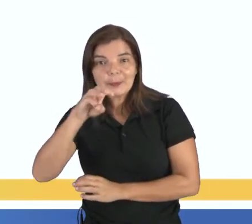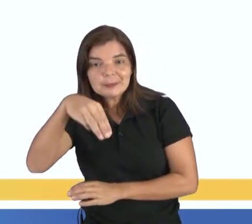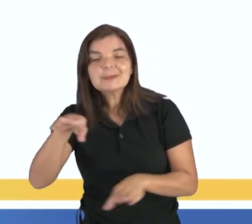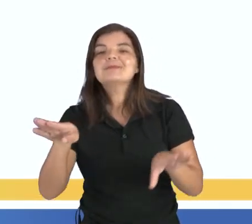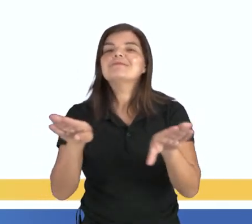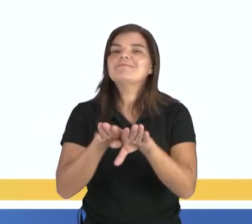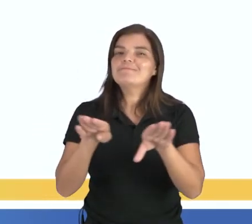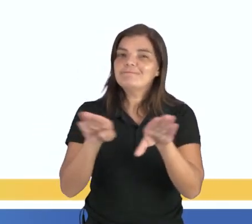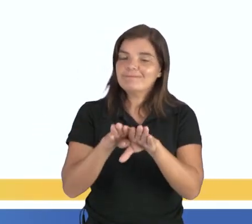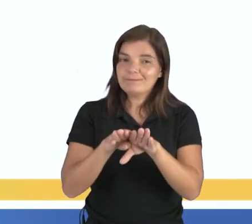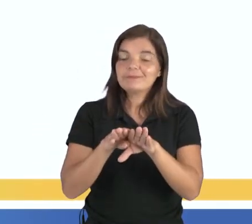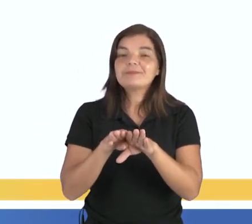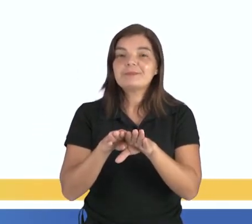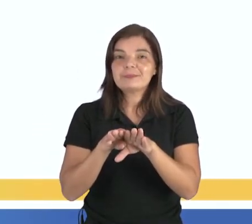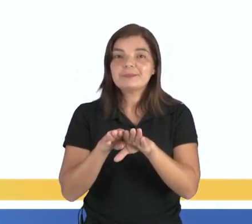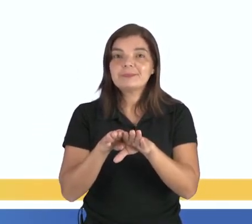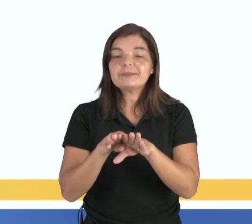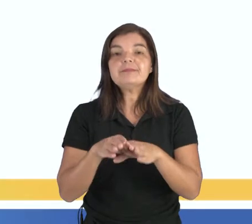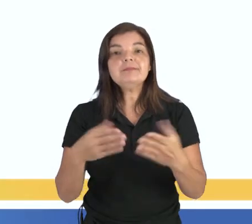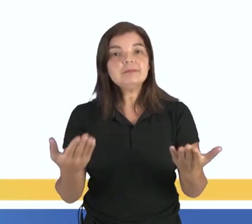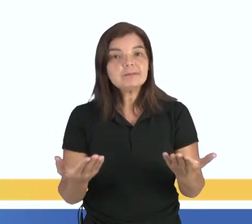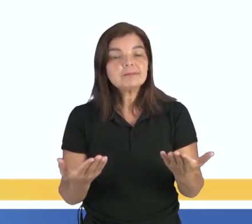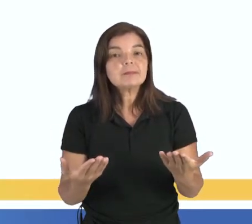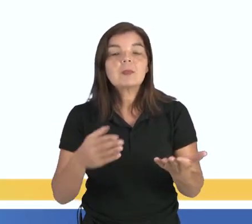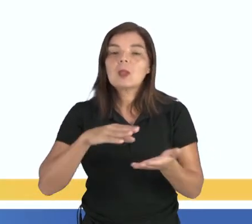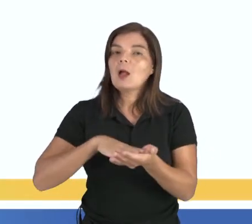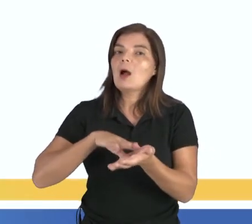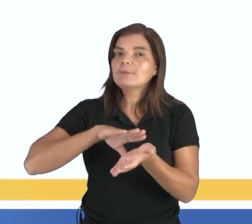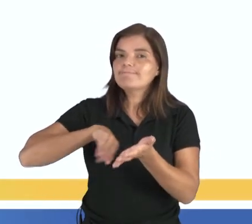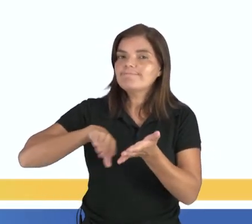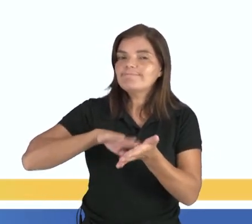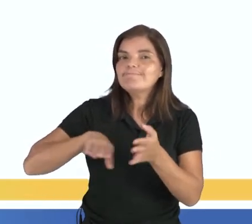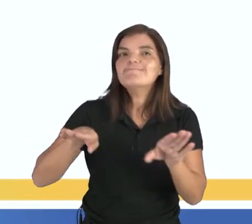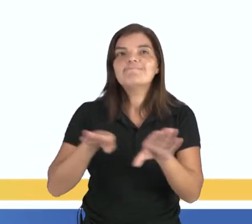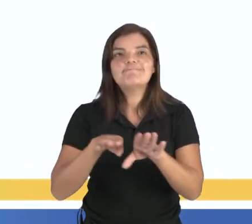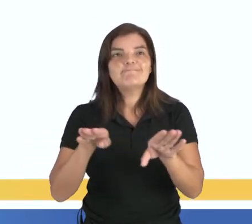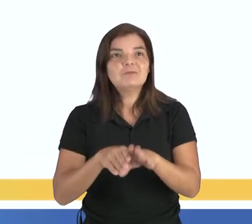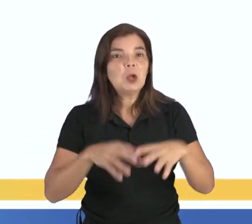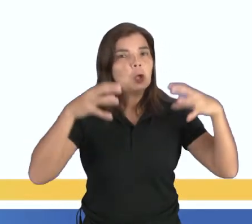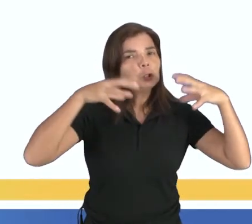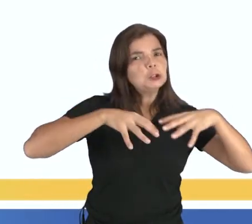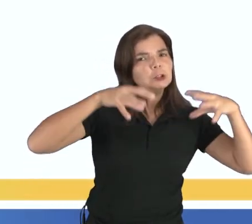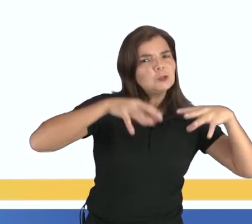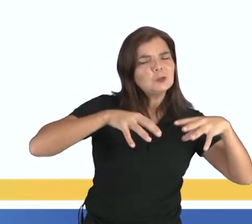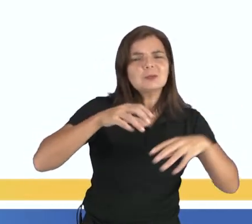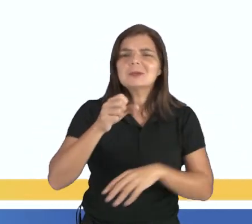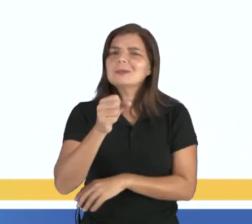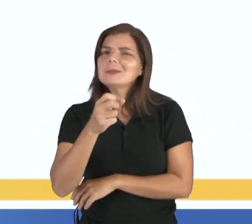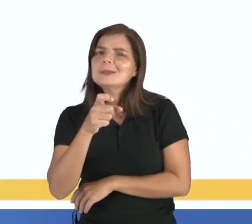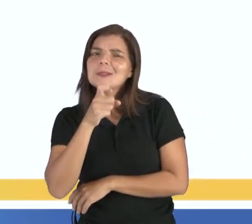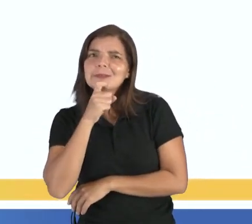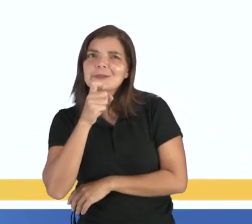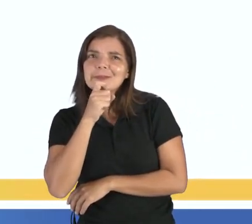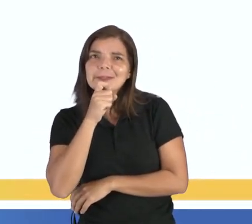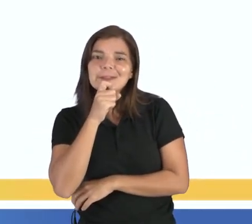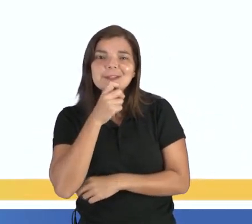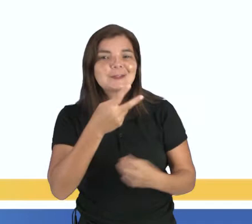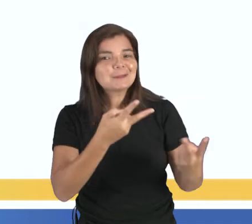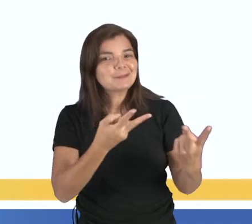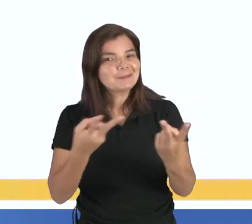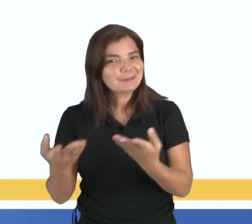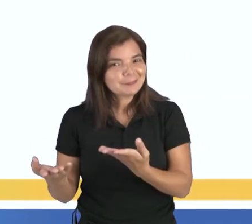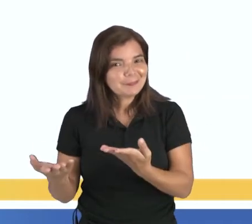também propõem a exclusão. Nem chuva, nem frio são bem-vindos. Então, as